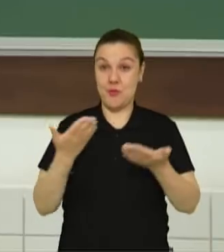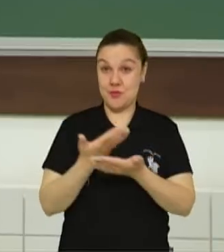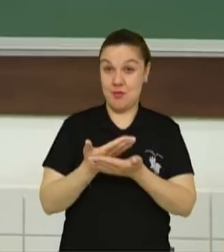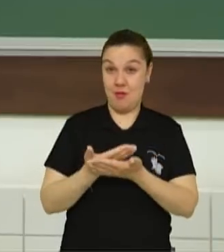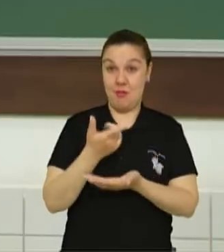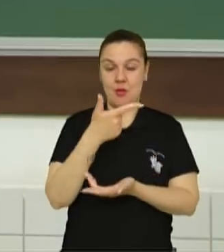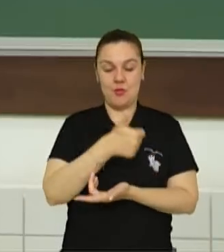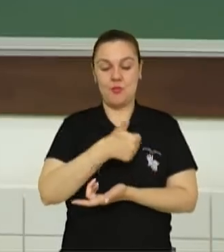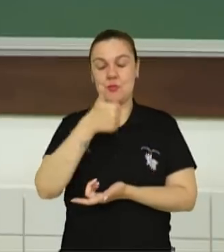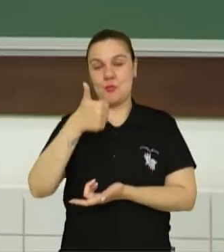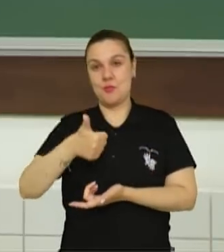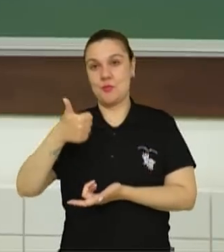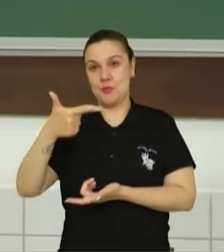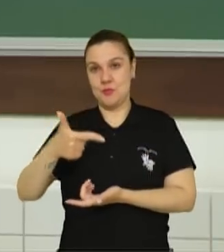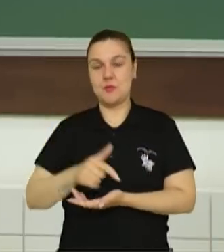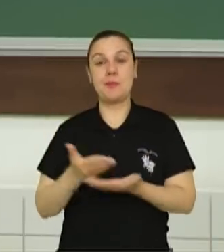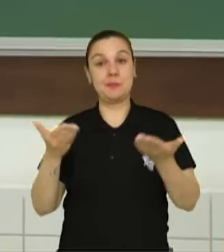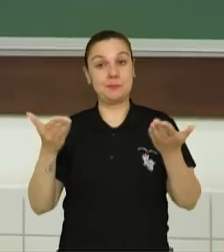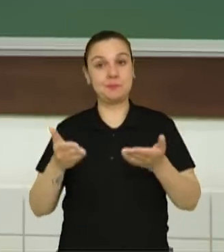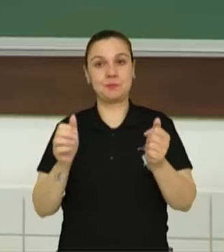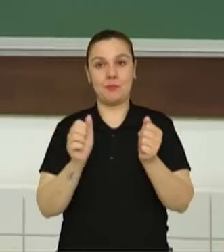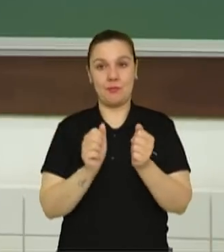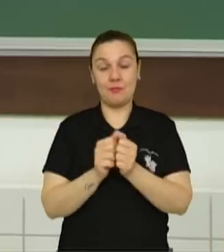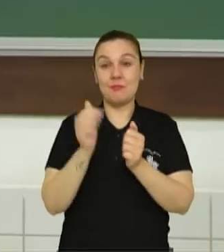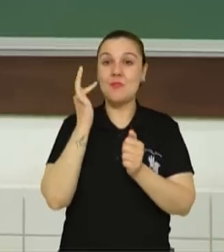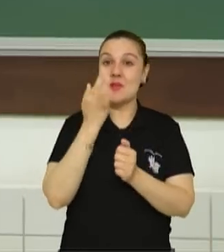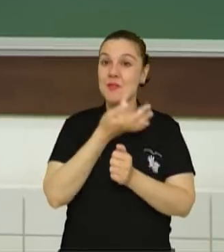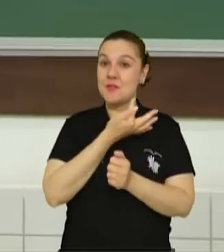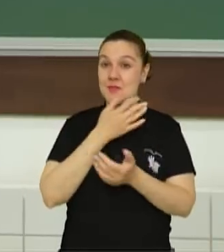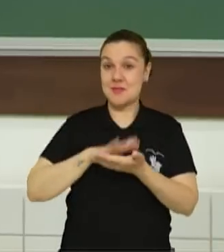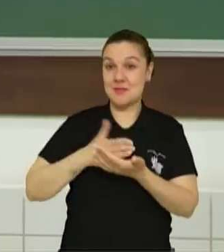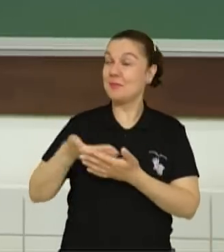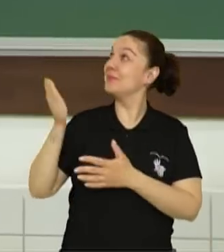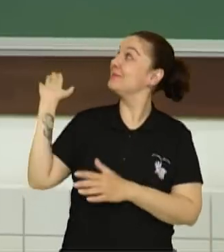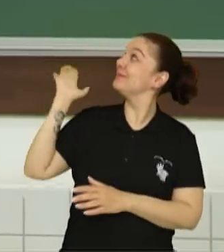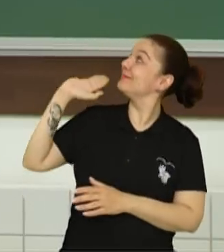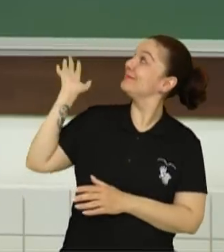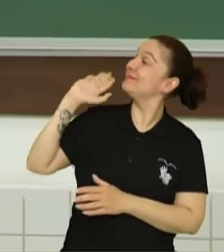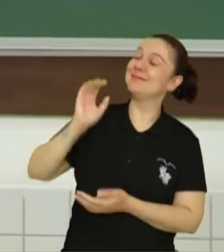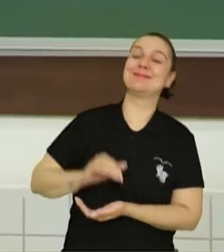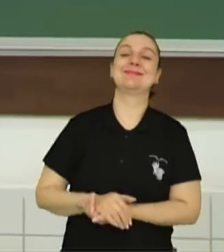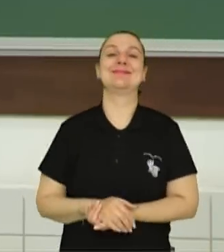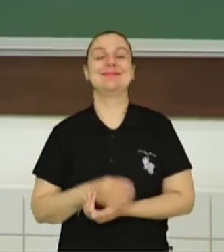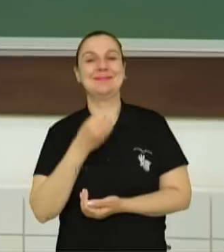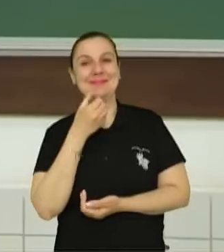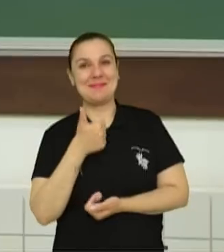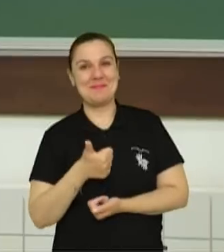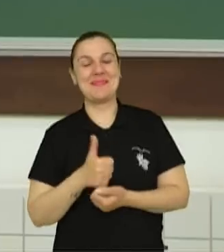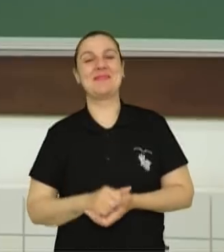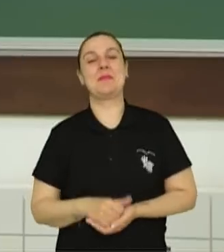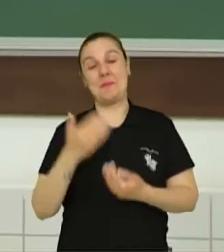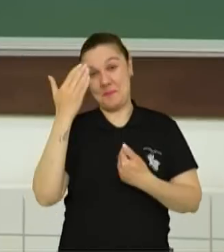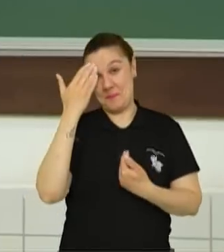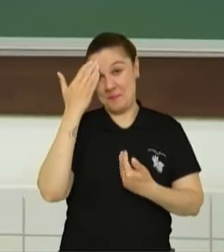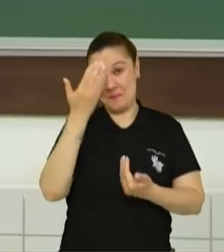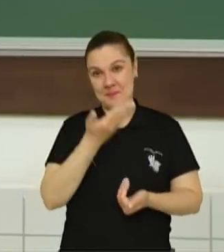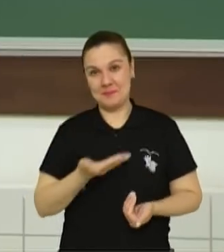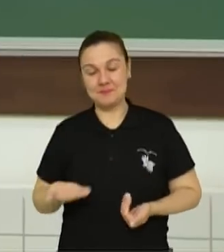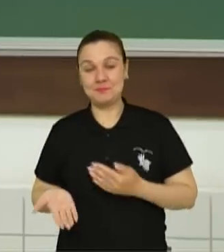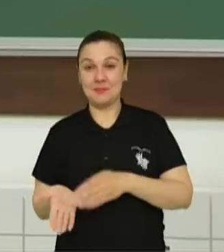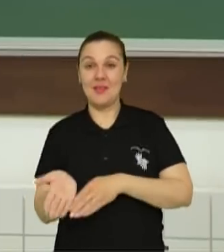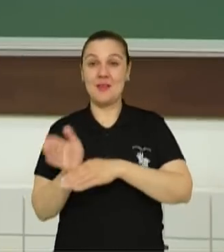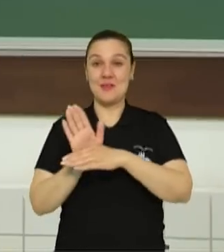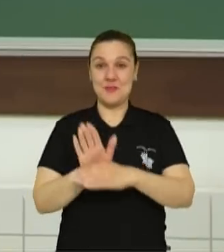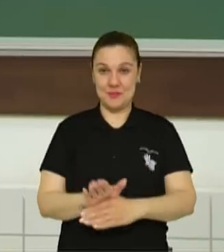número 112. Eu estou aqui na companhia da Francis. Tudo bem, Francis? Legal, obrigado, né, por nos